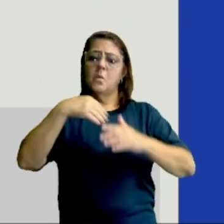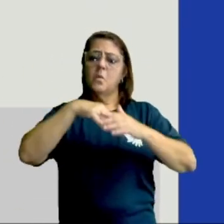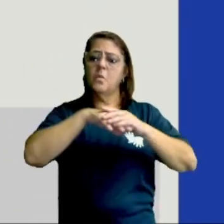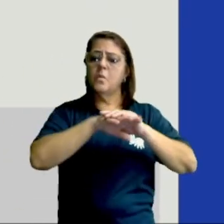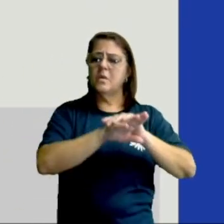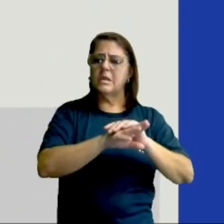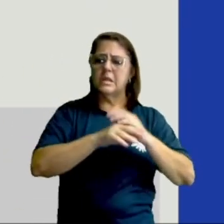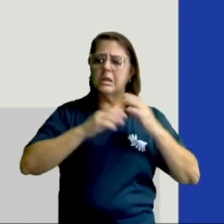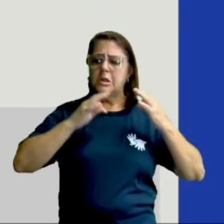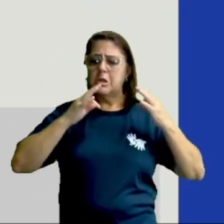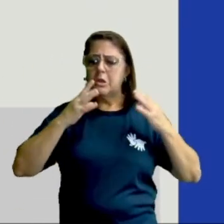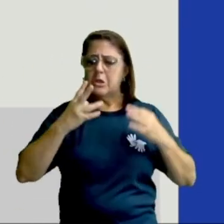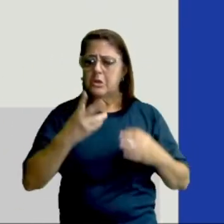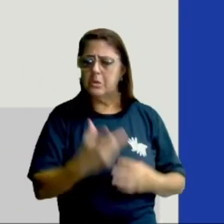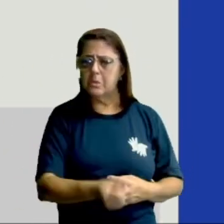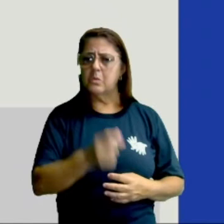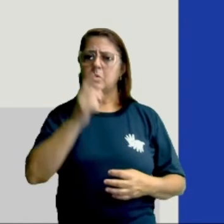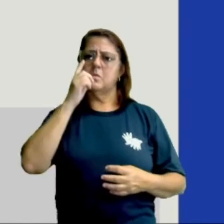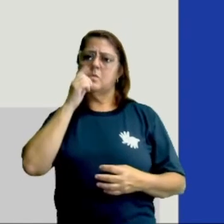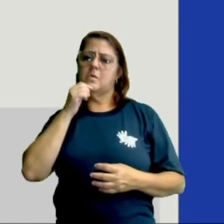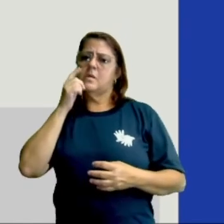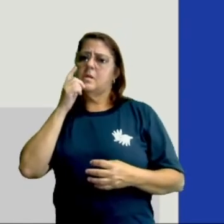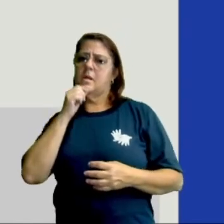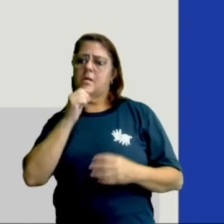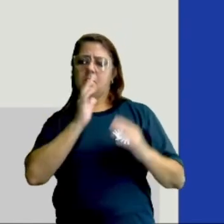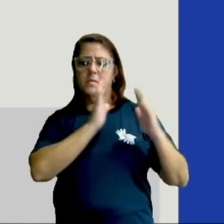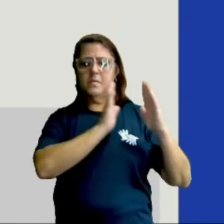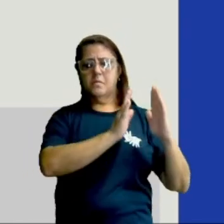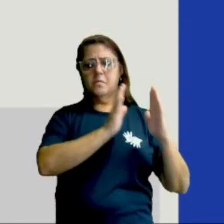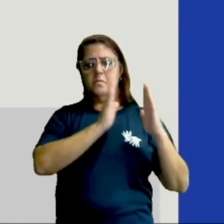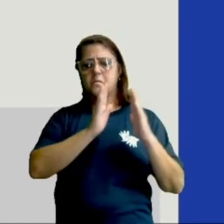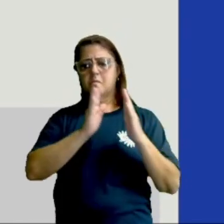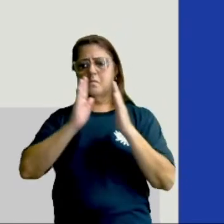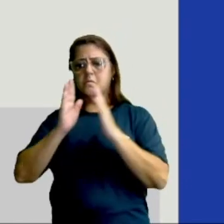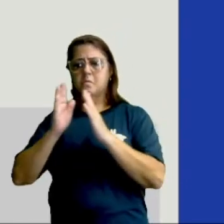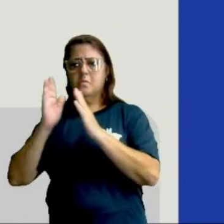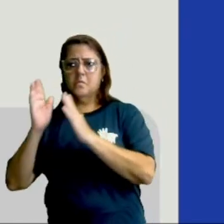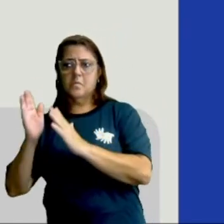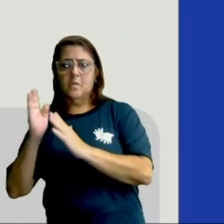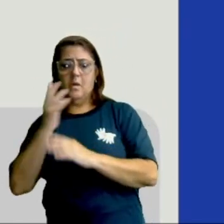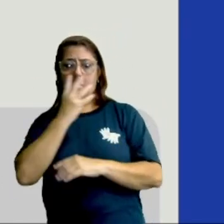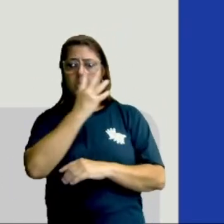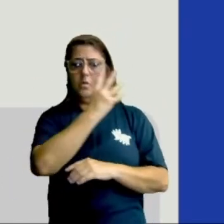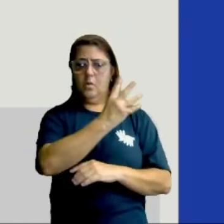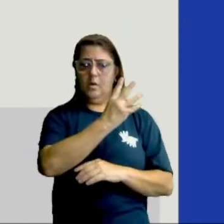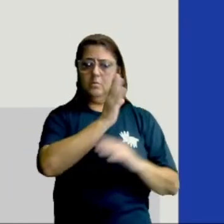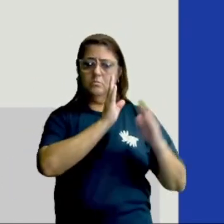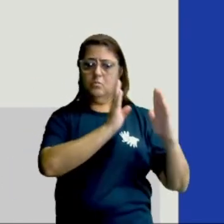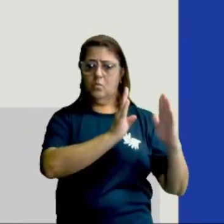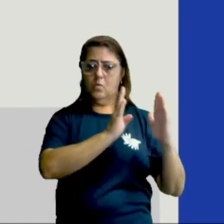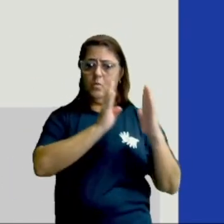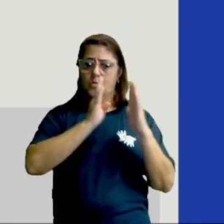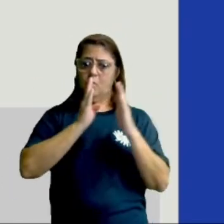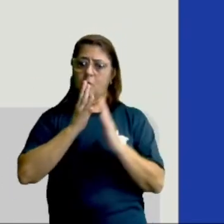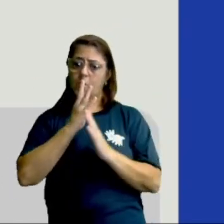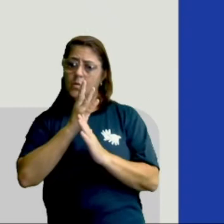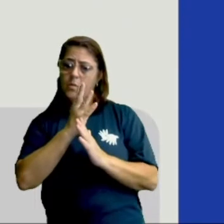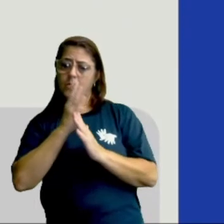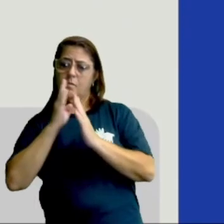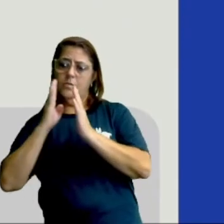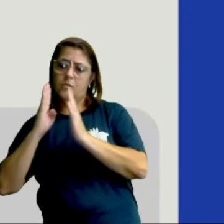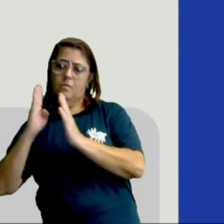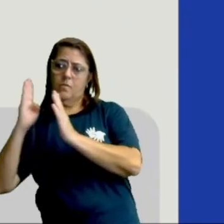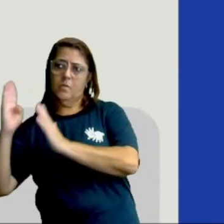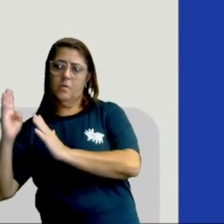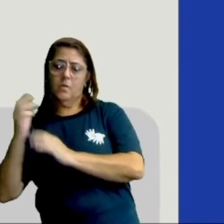guardar todos os lápis e que cada caixa ficou com apenas 4 lápis, quantos lápis